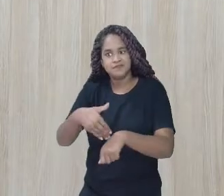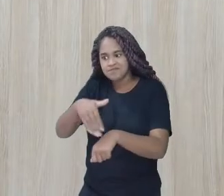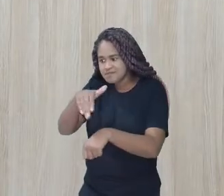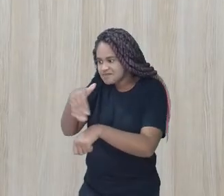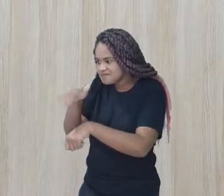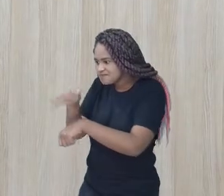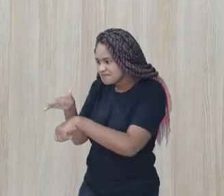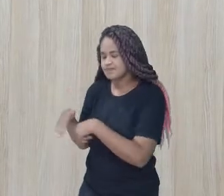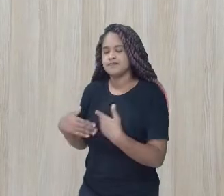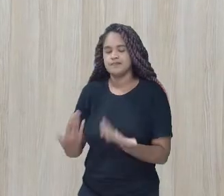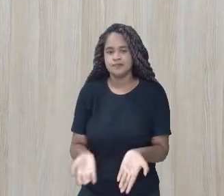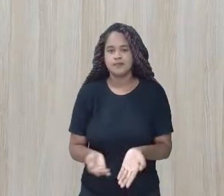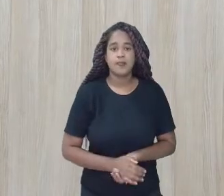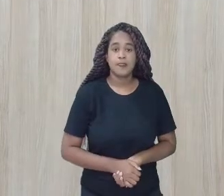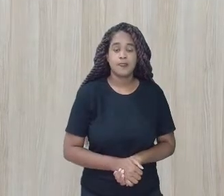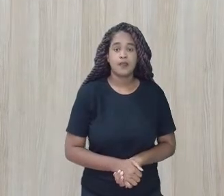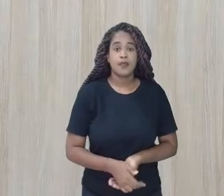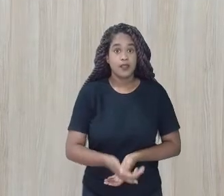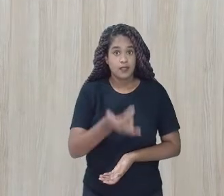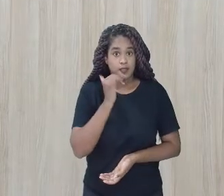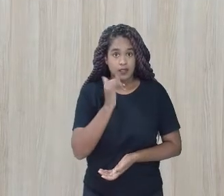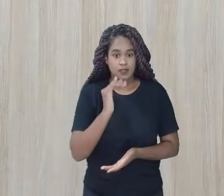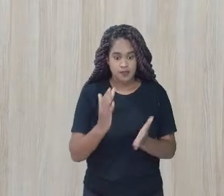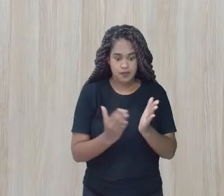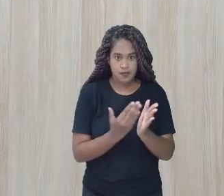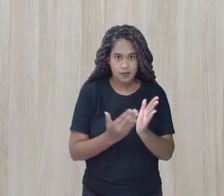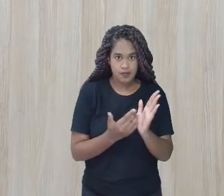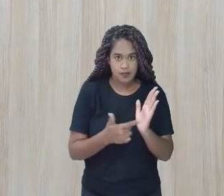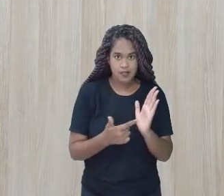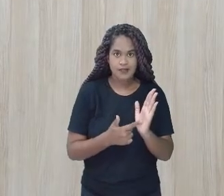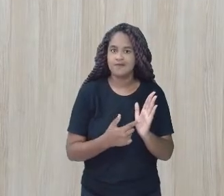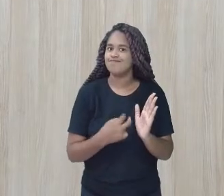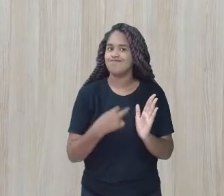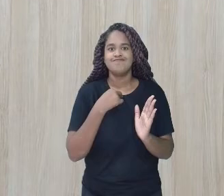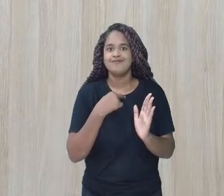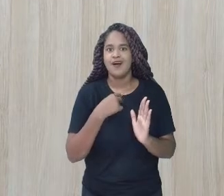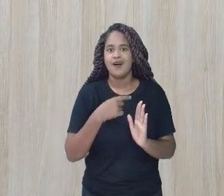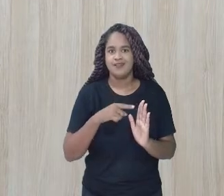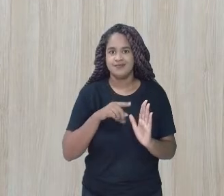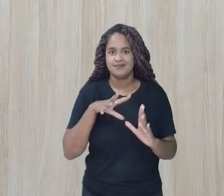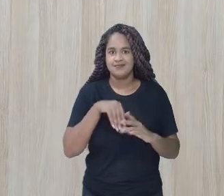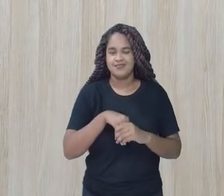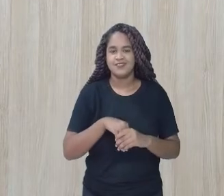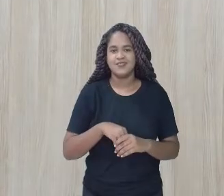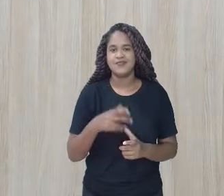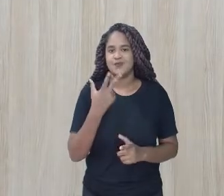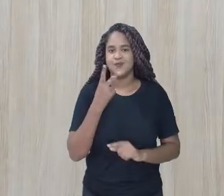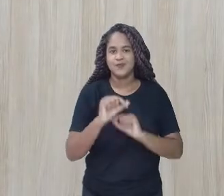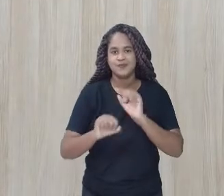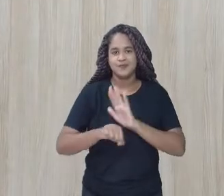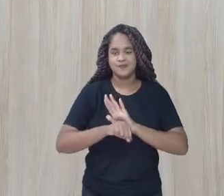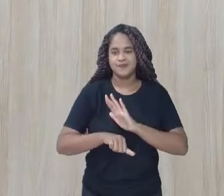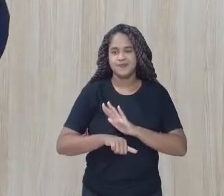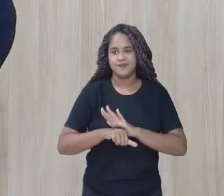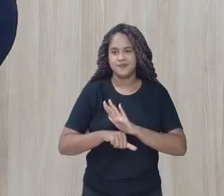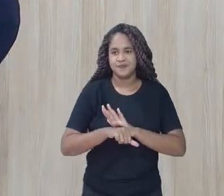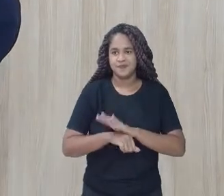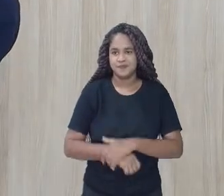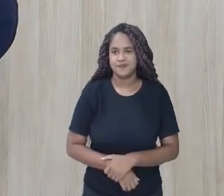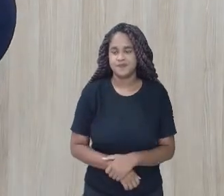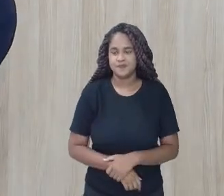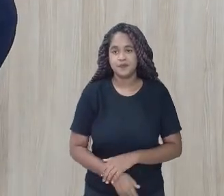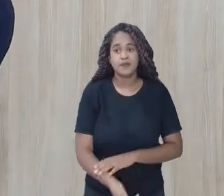mais. E isso, para a narrativa de Fahrenheit 451, era um ato bastante perigoso. Vamos